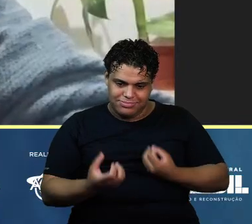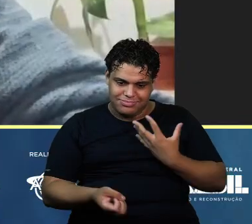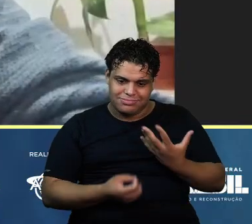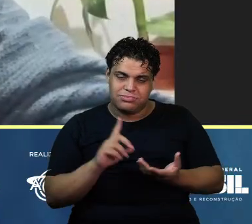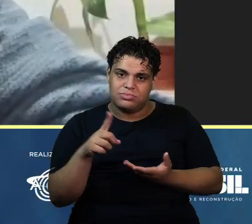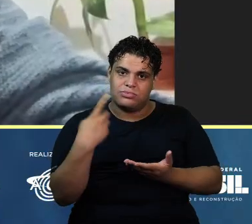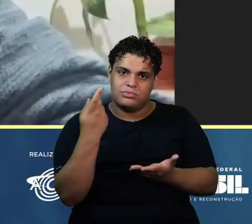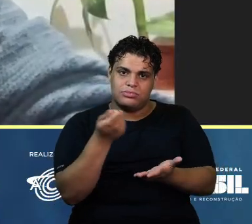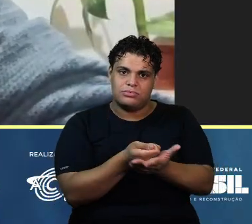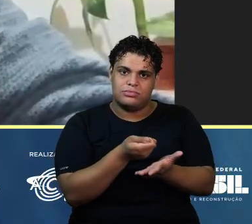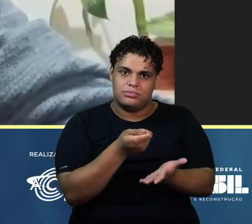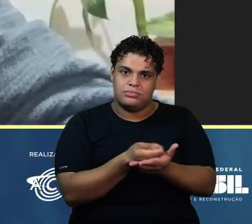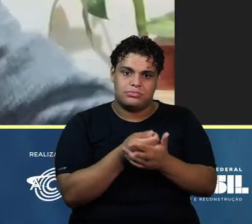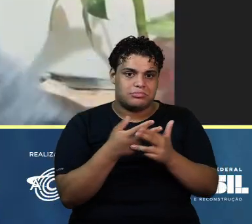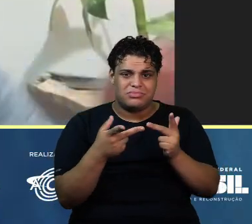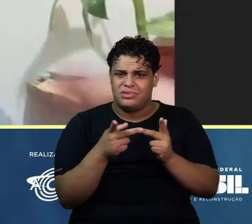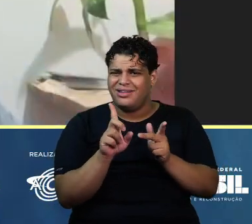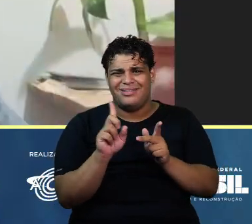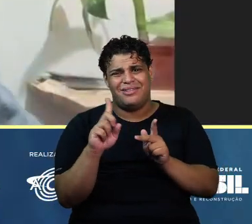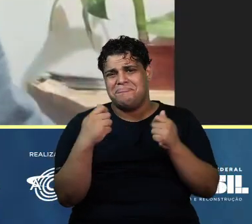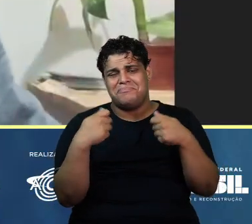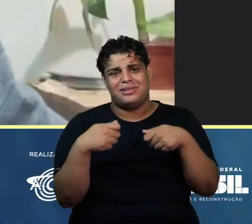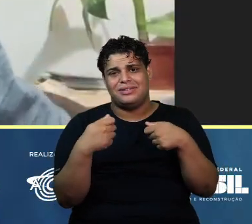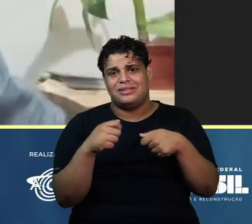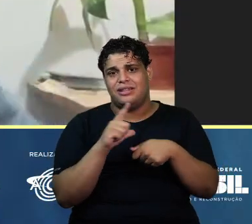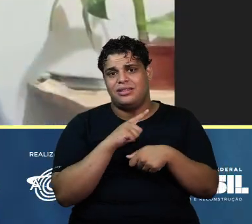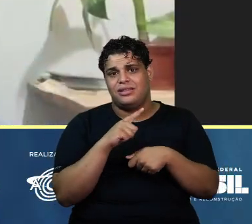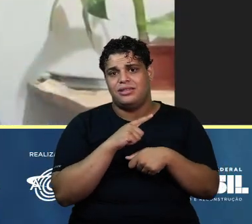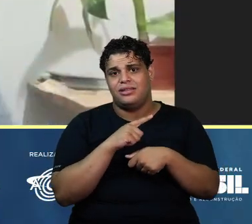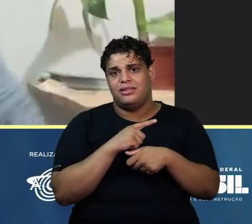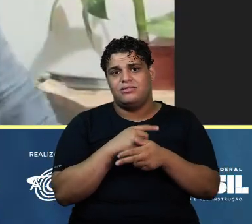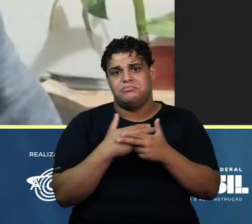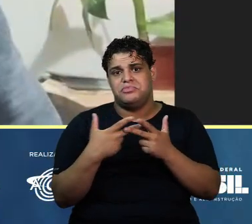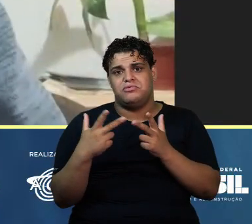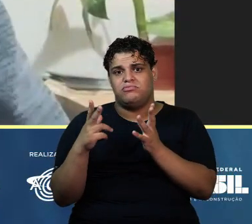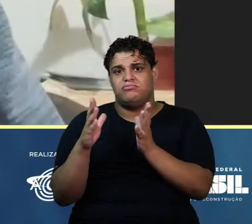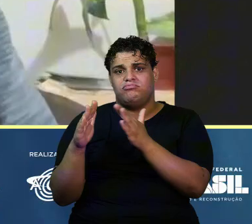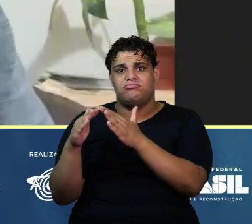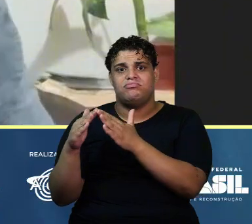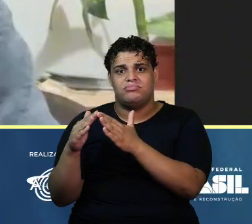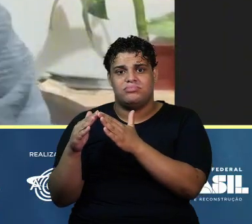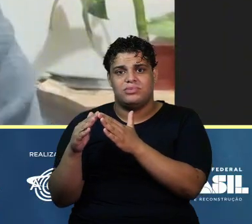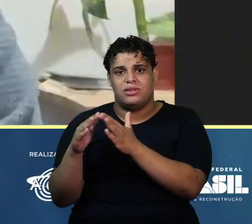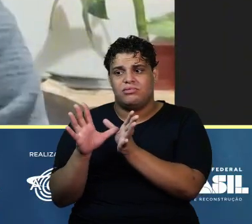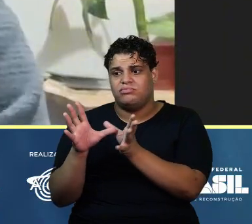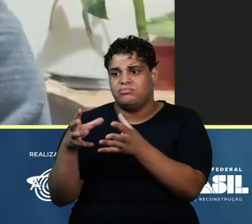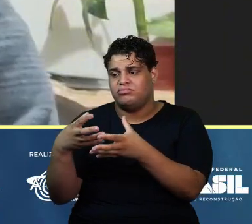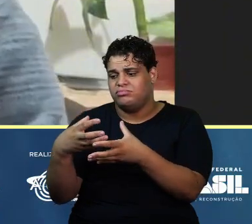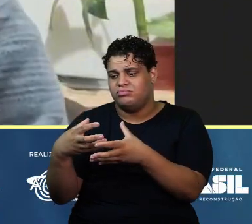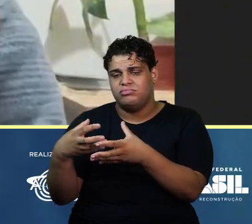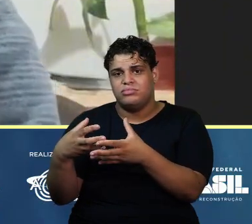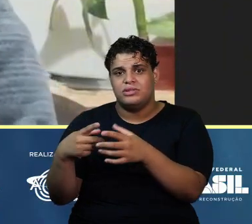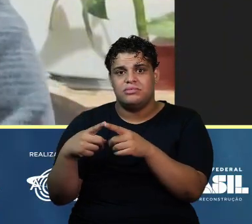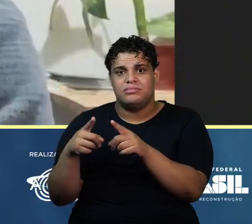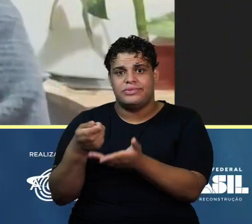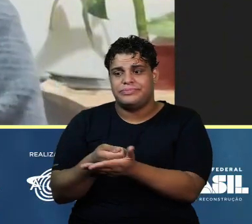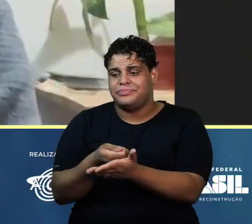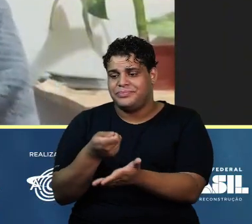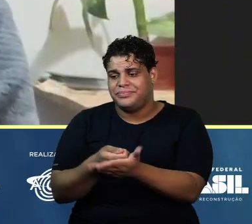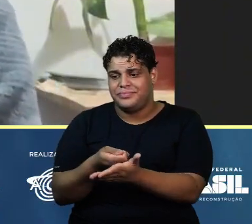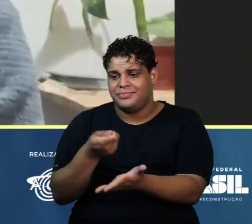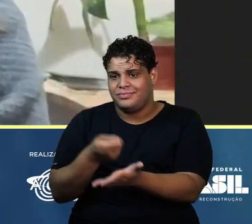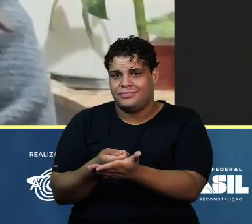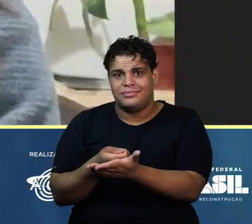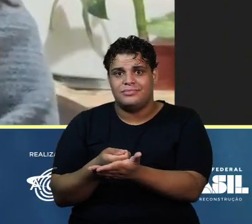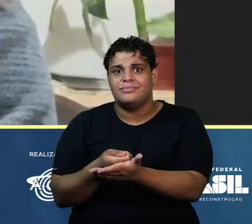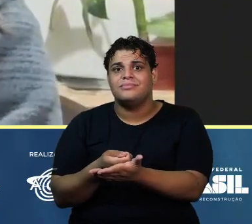comprando coisas que a gente nem precisa. Às vezes a gente tem um monte de vasilha em casa, e a gente está comprando outras porque lançou a vasilha